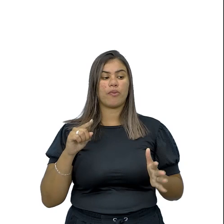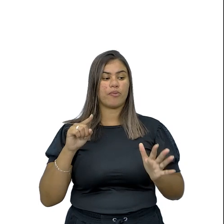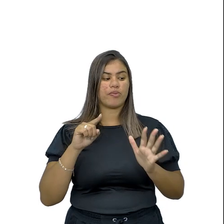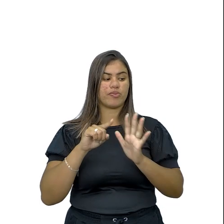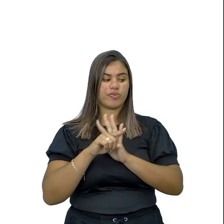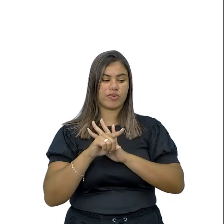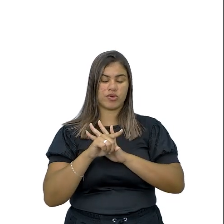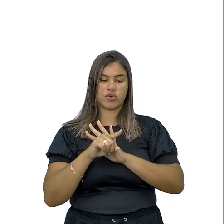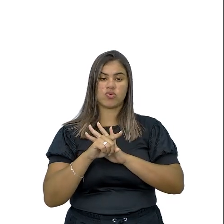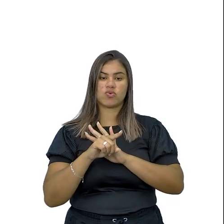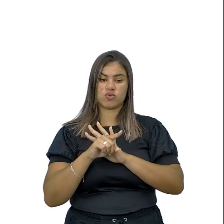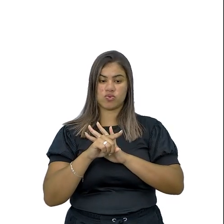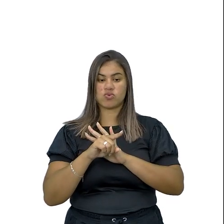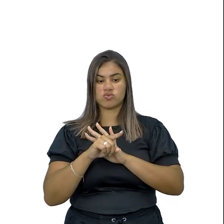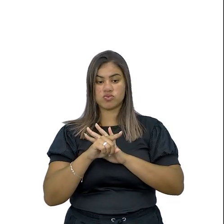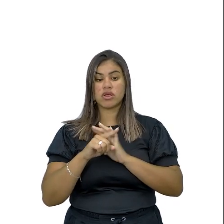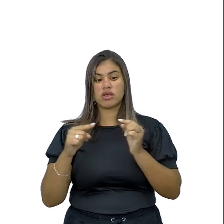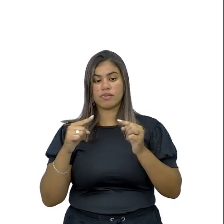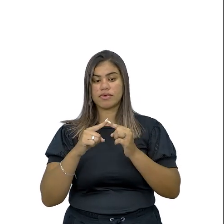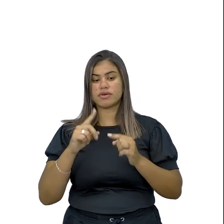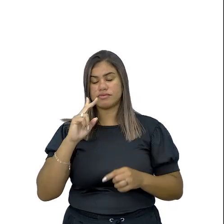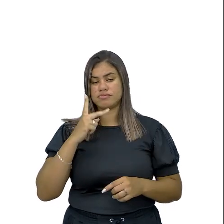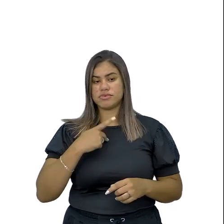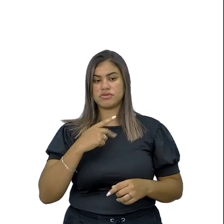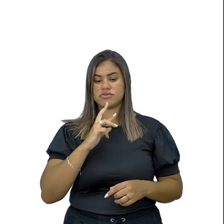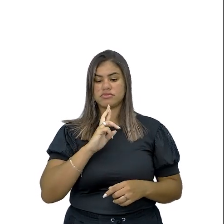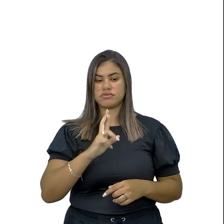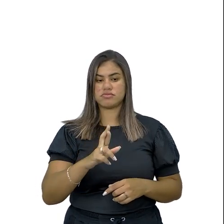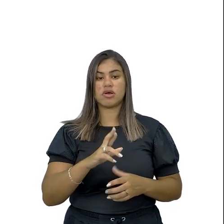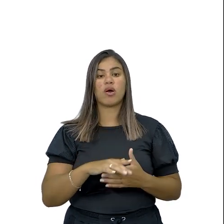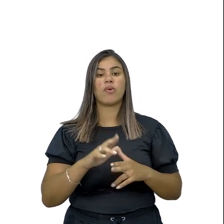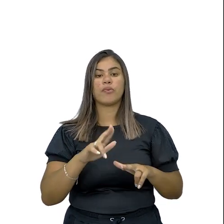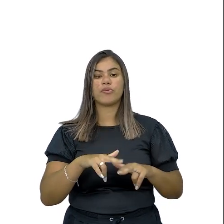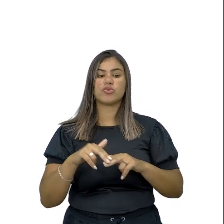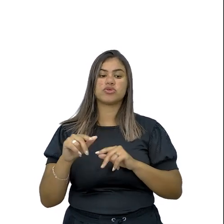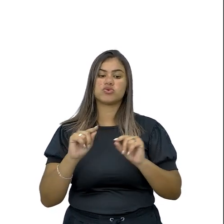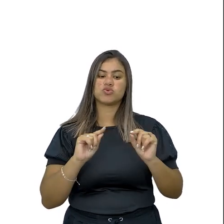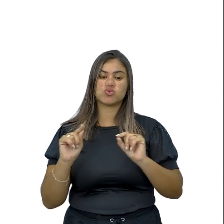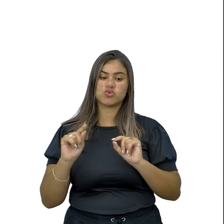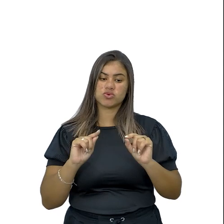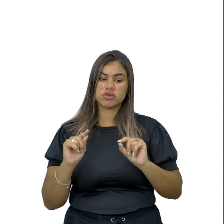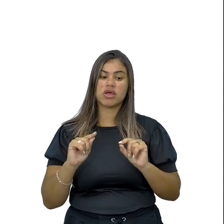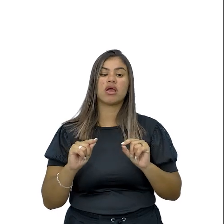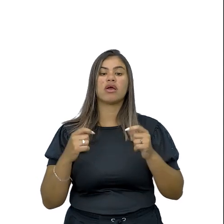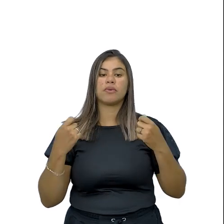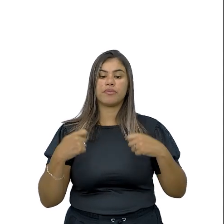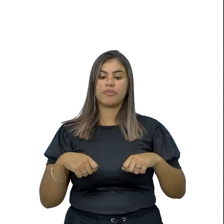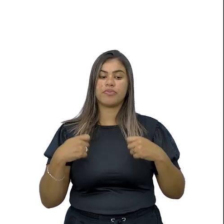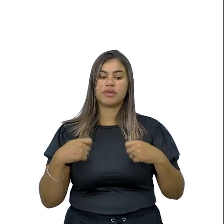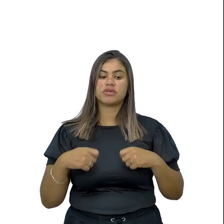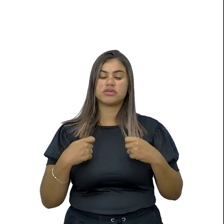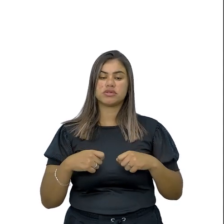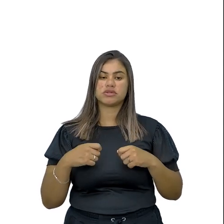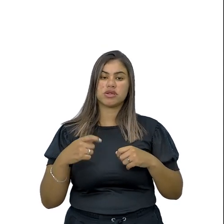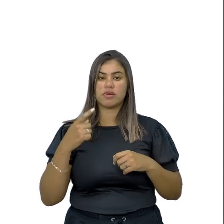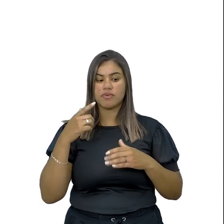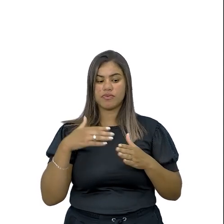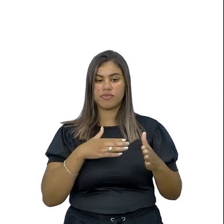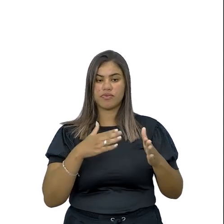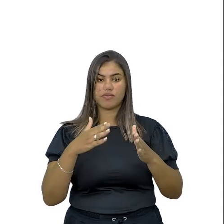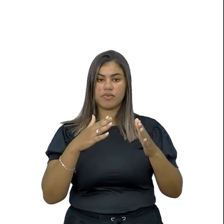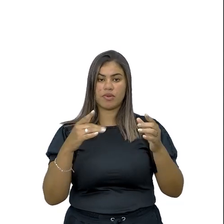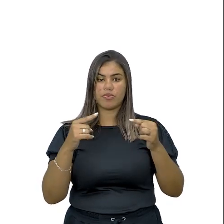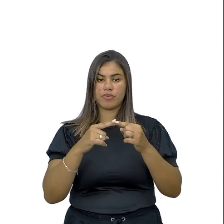e, portanto, de resposta pessoal. Por essa razão, ressaltamos a importância de serem ouvidos os possíveis caminhos pensados